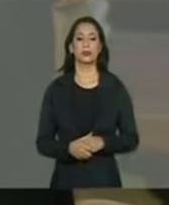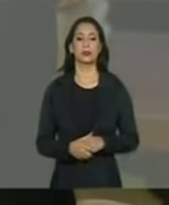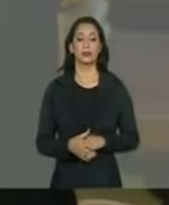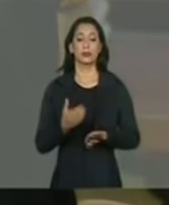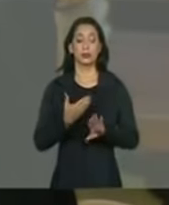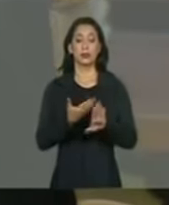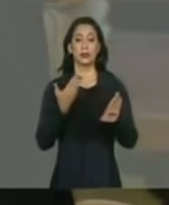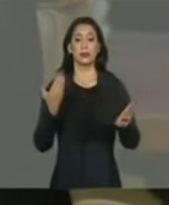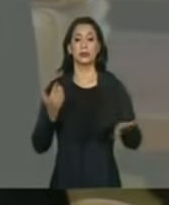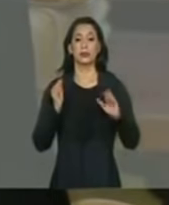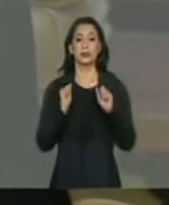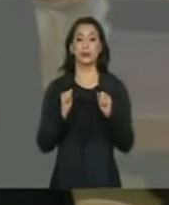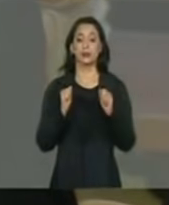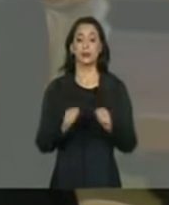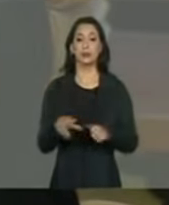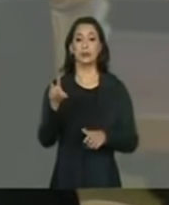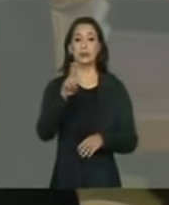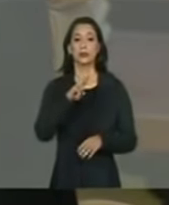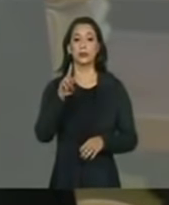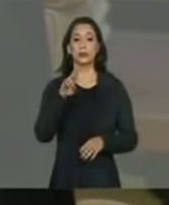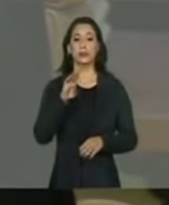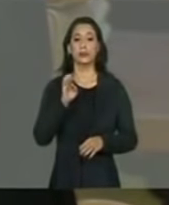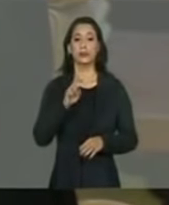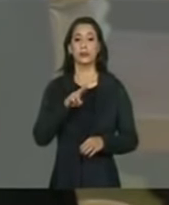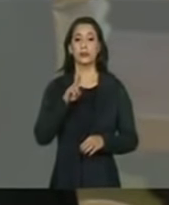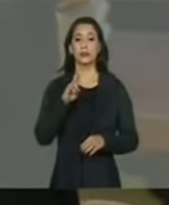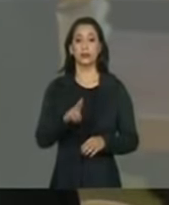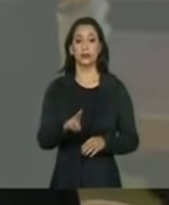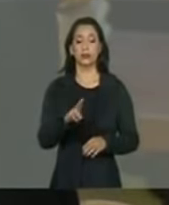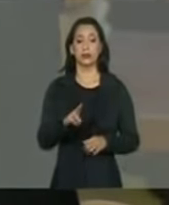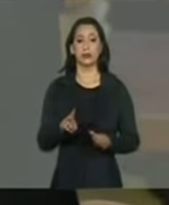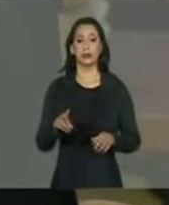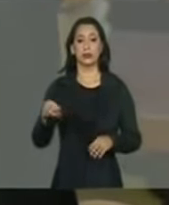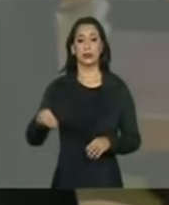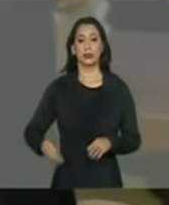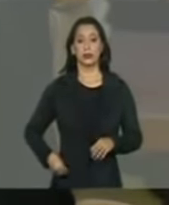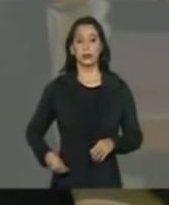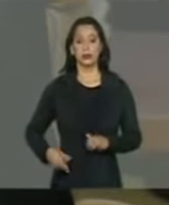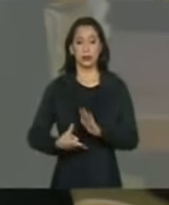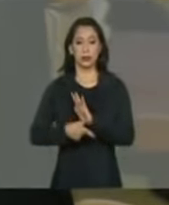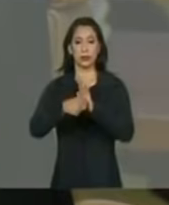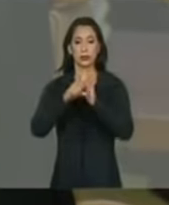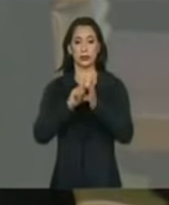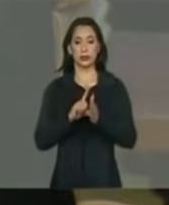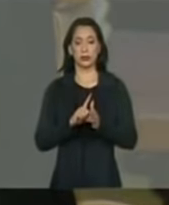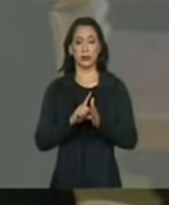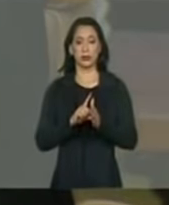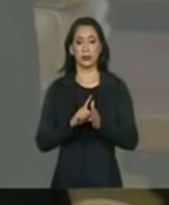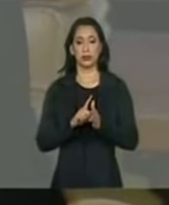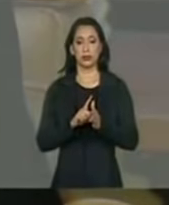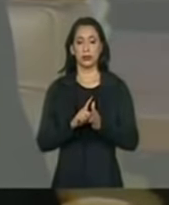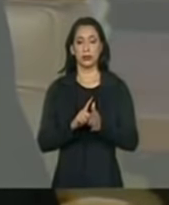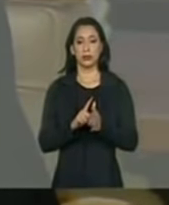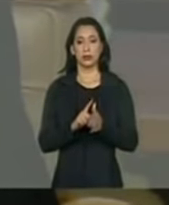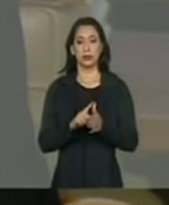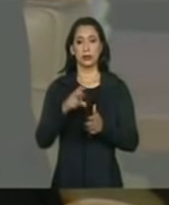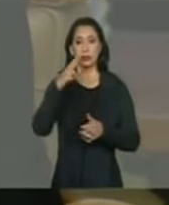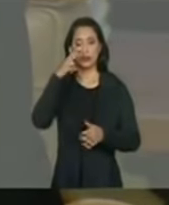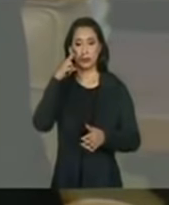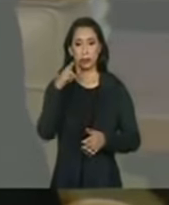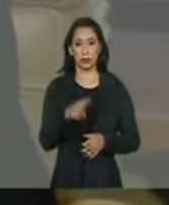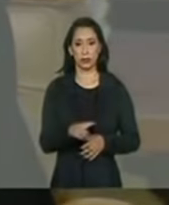do nome do réu no rol dos culpados antes do trânsito em julgado da decisão condenatória mas